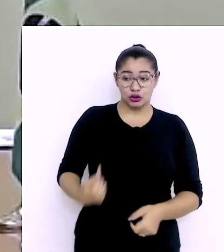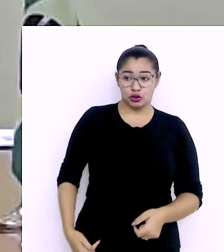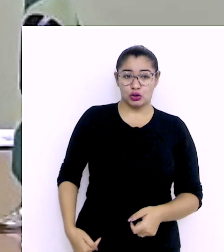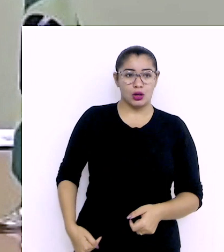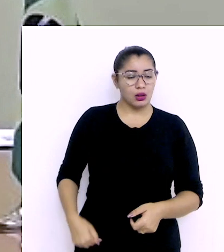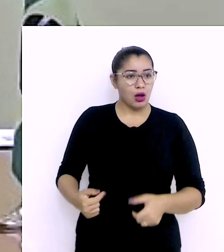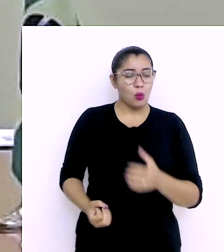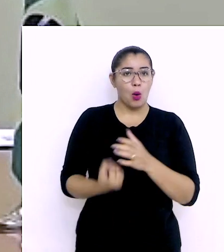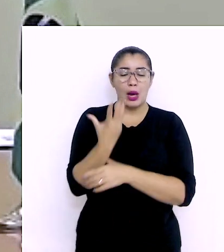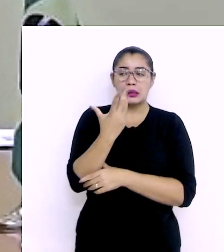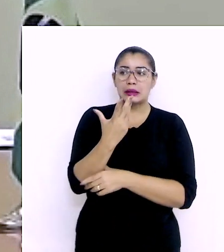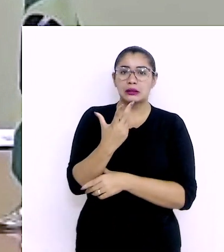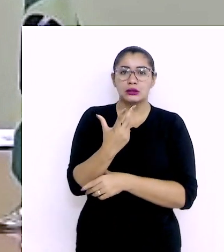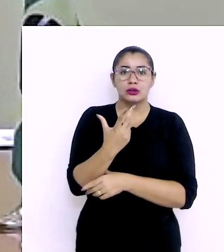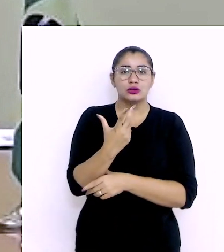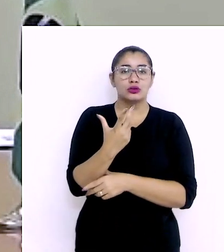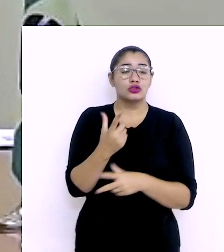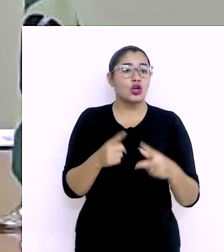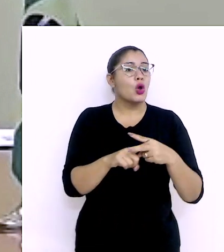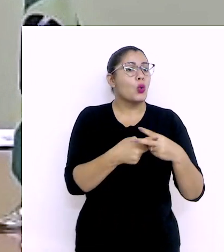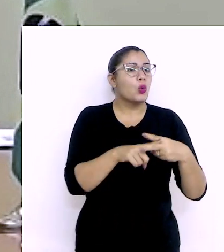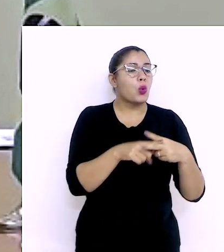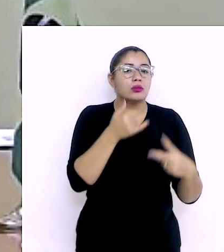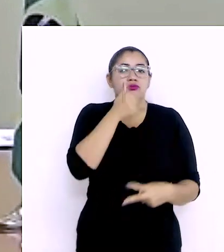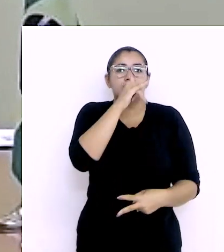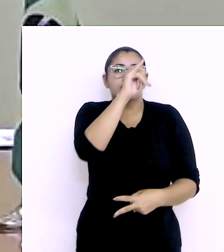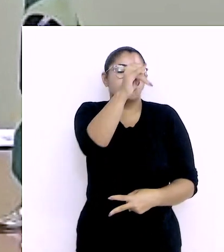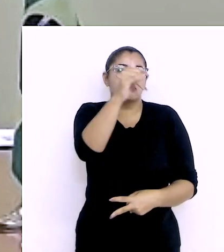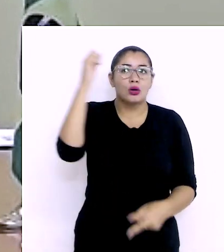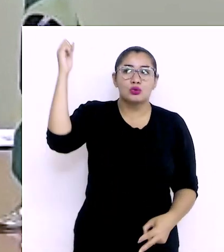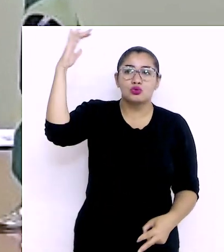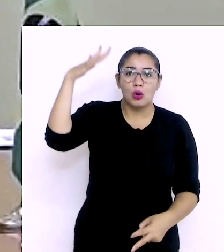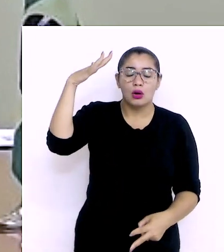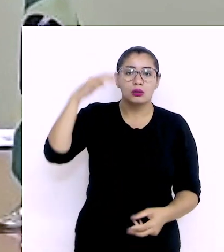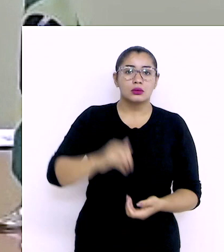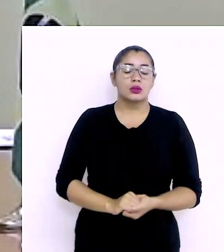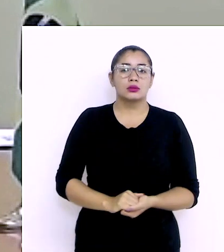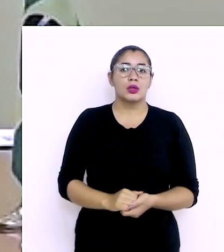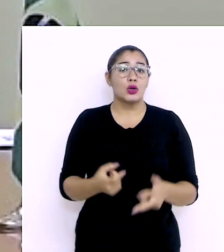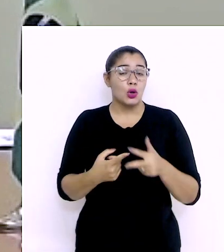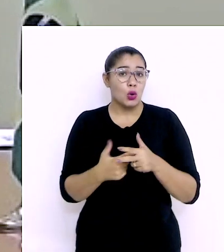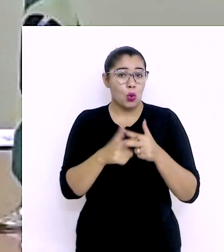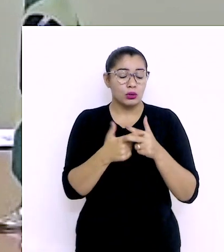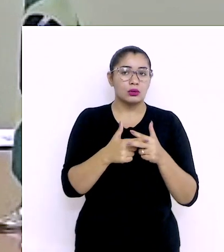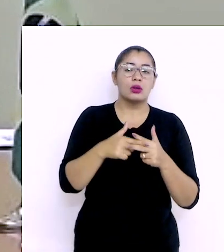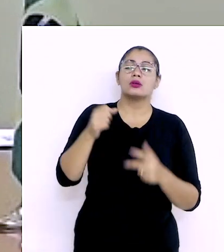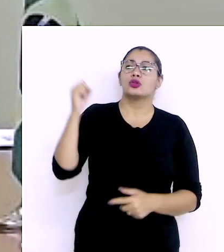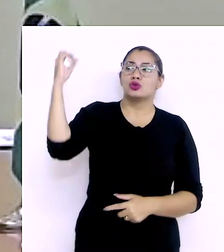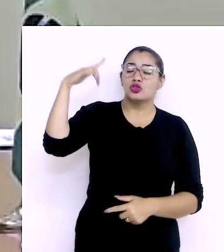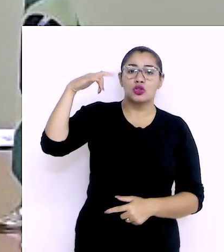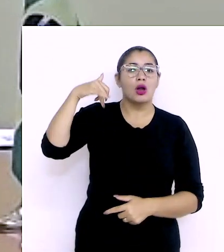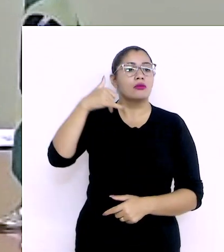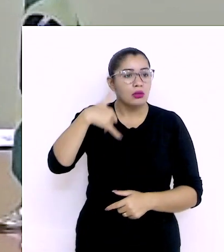de equipamentos de energia renovável, principalmente energia solar e energia eólica. E a